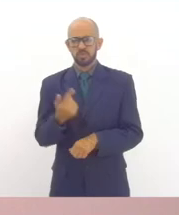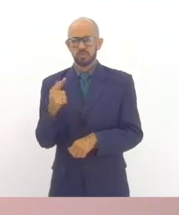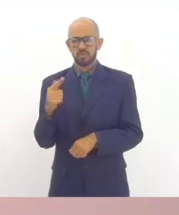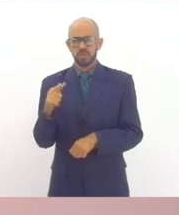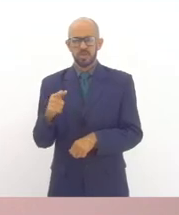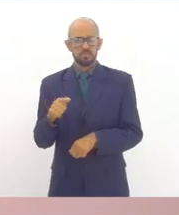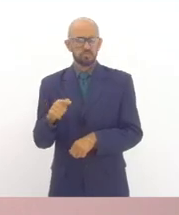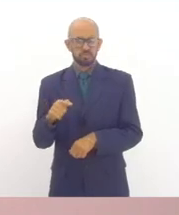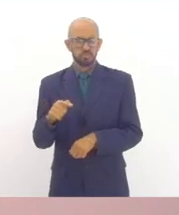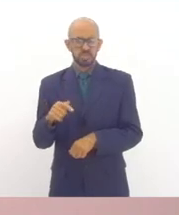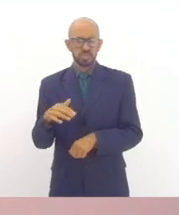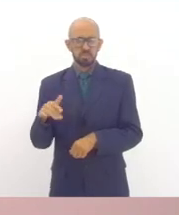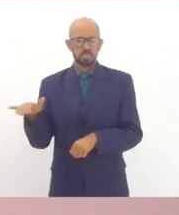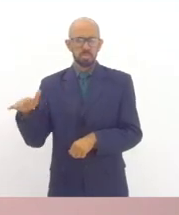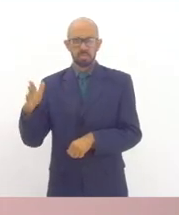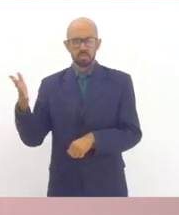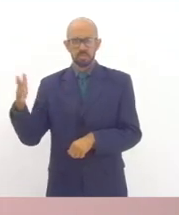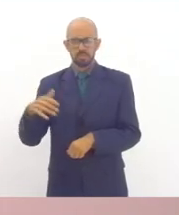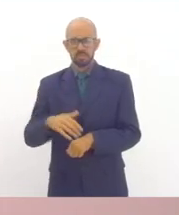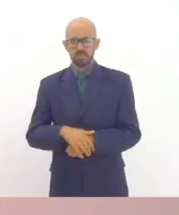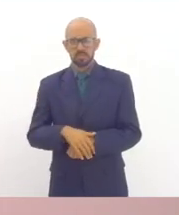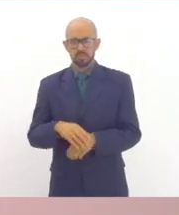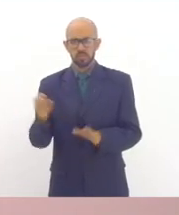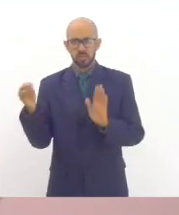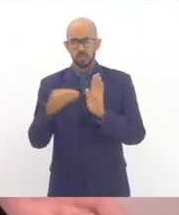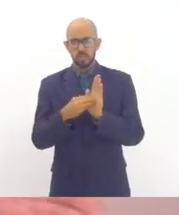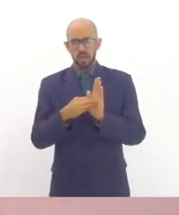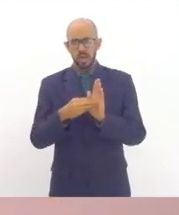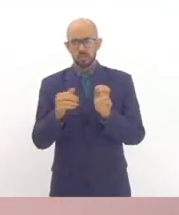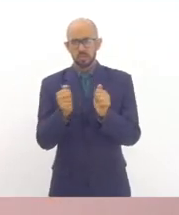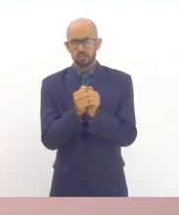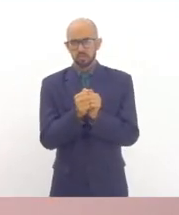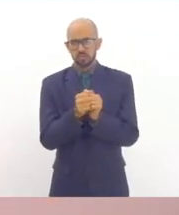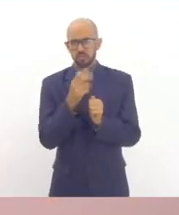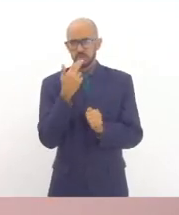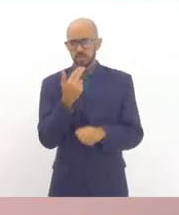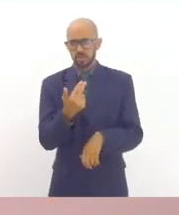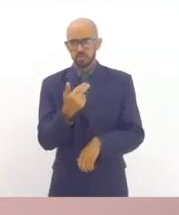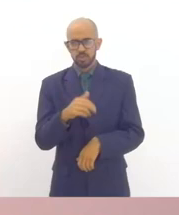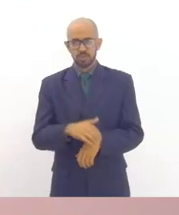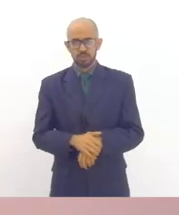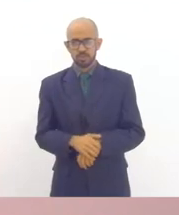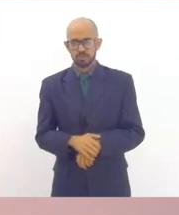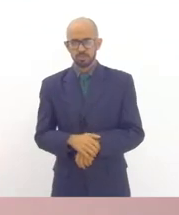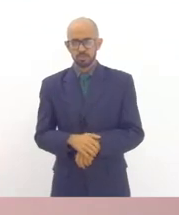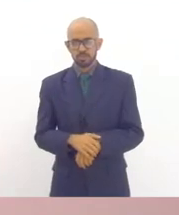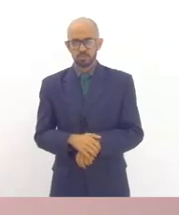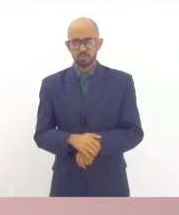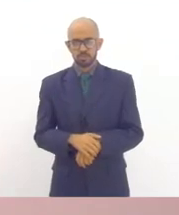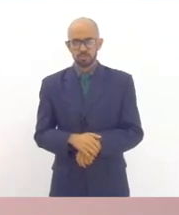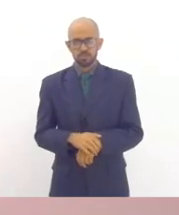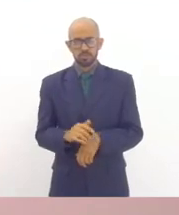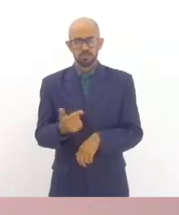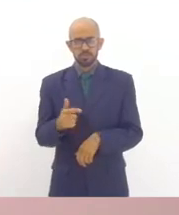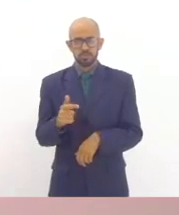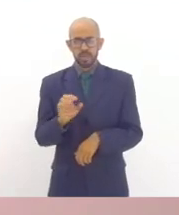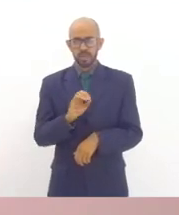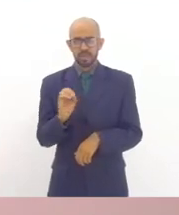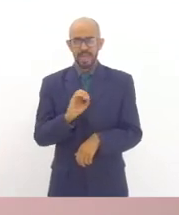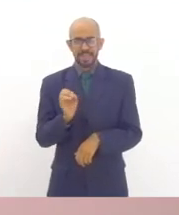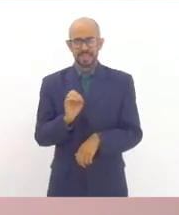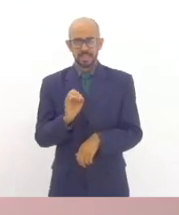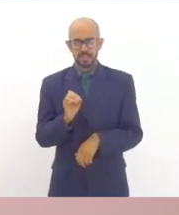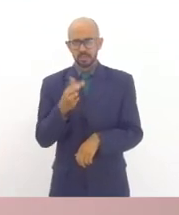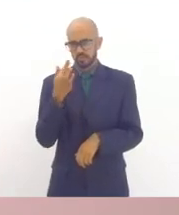Geografia, não sei do quê. Foi o que foi listado dentro de línguas. Não tem nada da língua